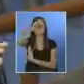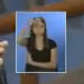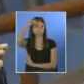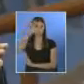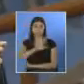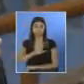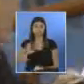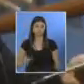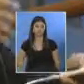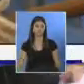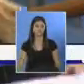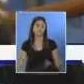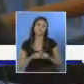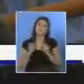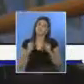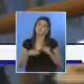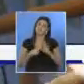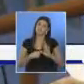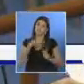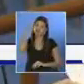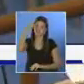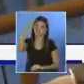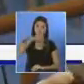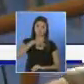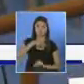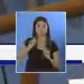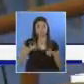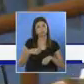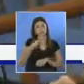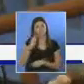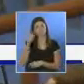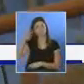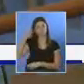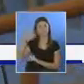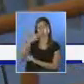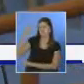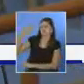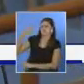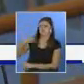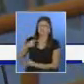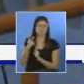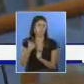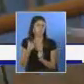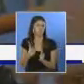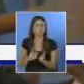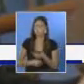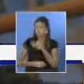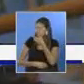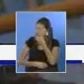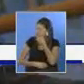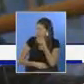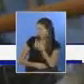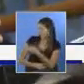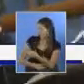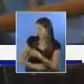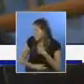do chefe do executivo. Mas ele pode expor a ideia dele. Agora, não me venha me ameaçar, né? Não venha me